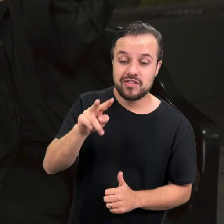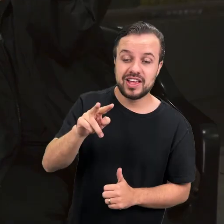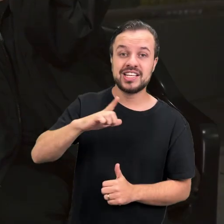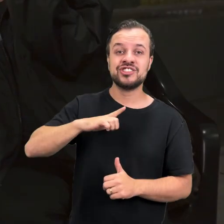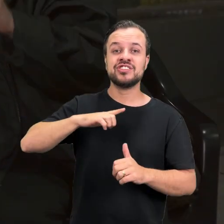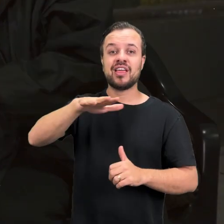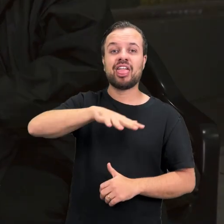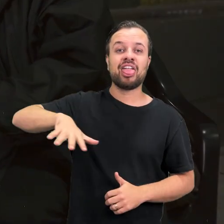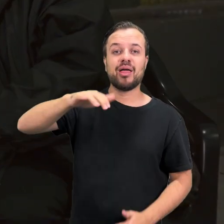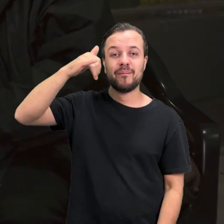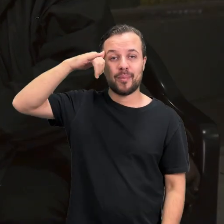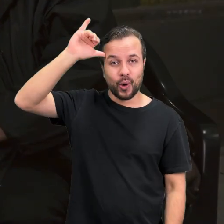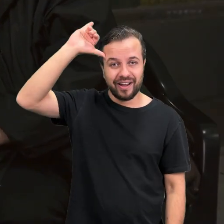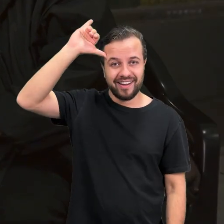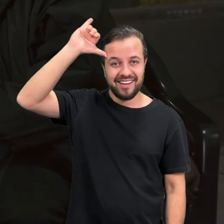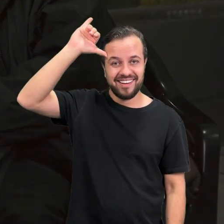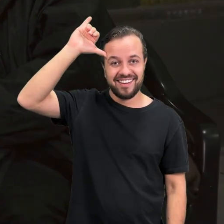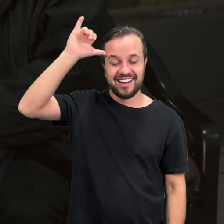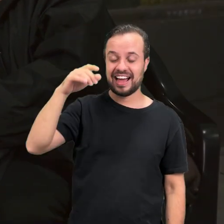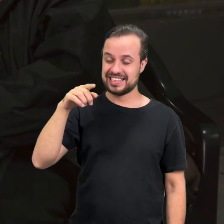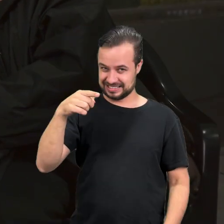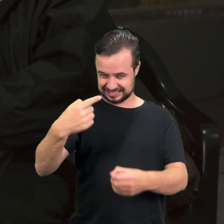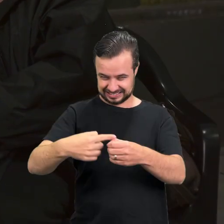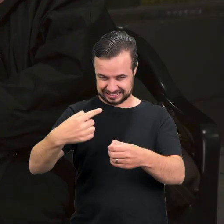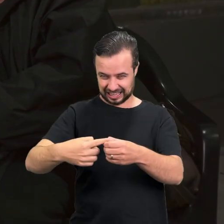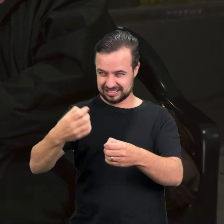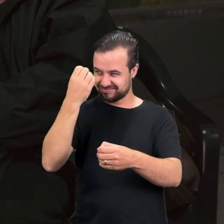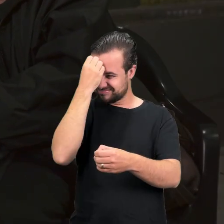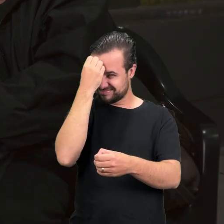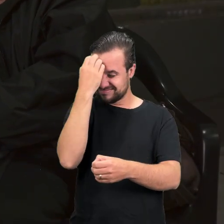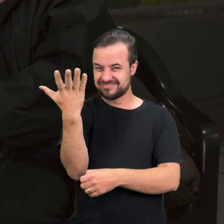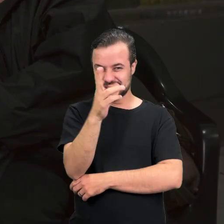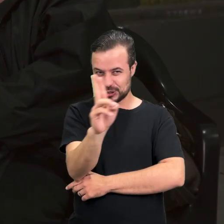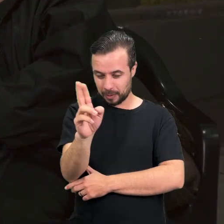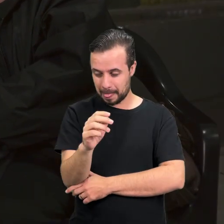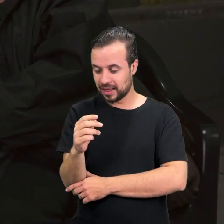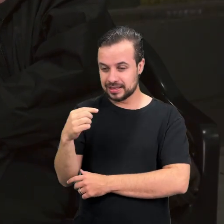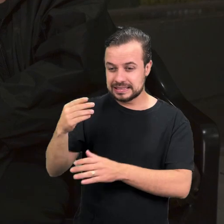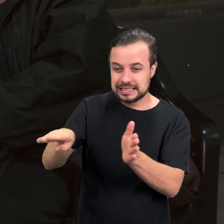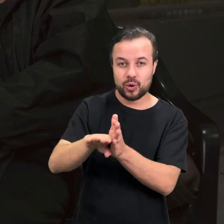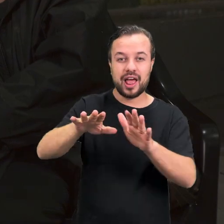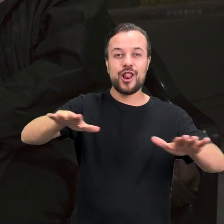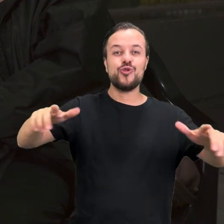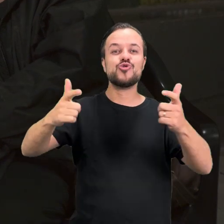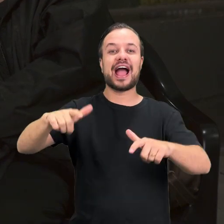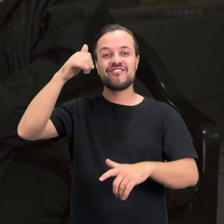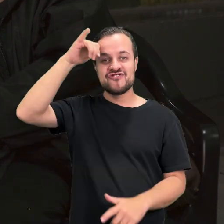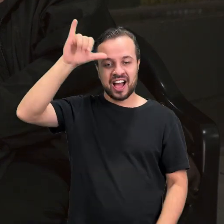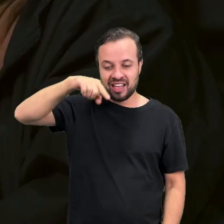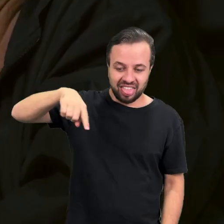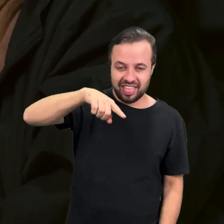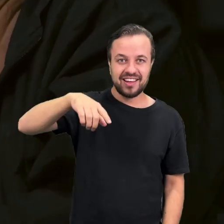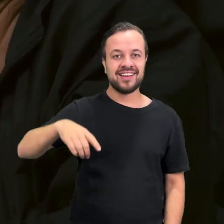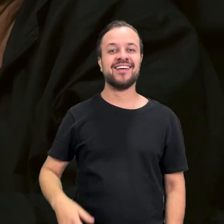de outra cidade. Nós fomos jogar numa cidadezinha aí, eu não lembro qual cidade. E o campo era um pasto.